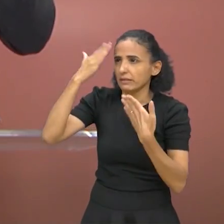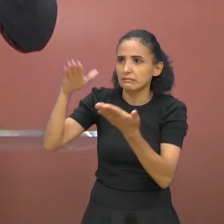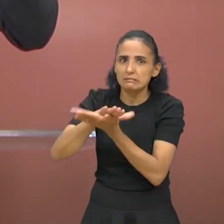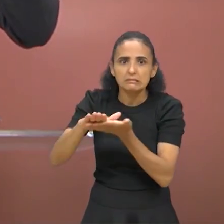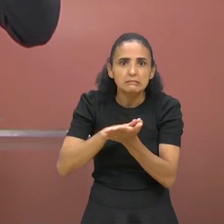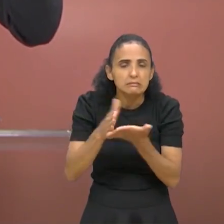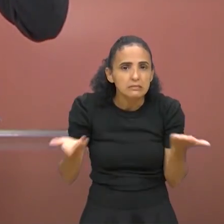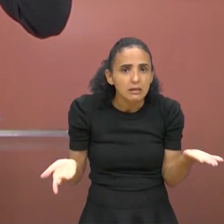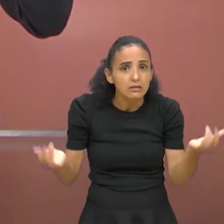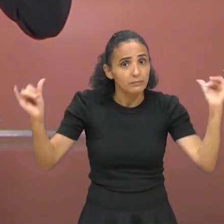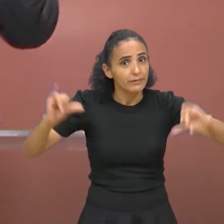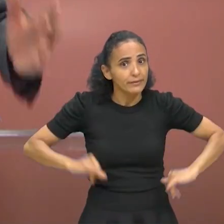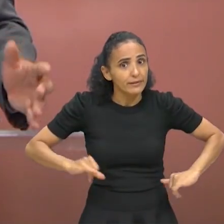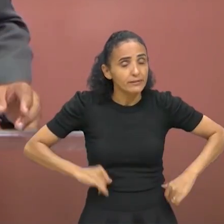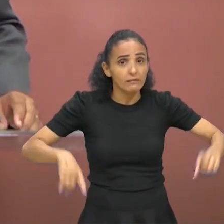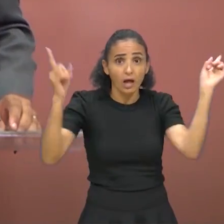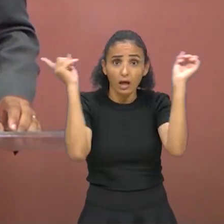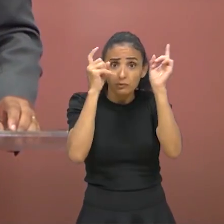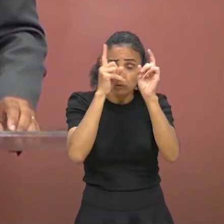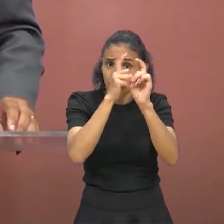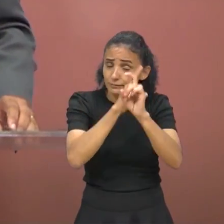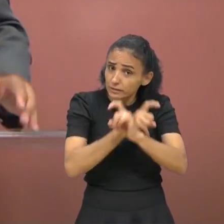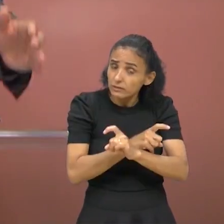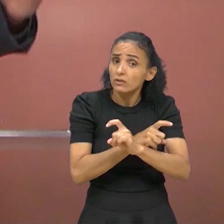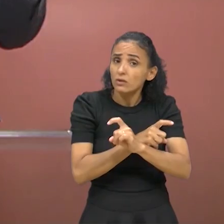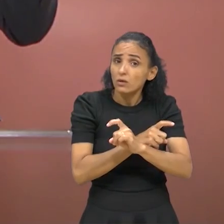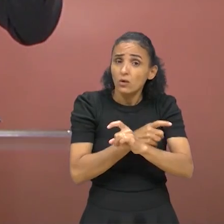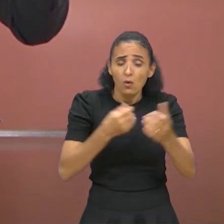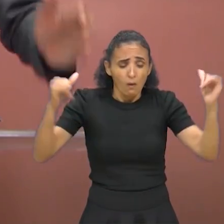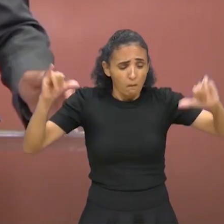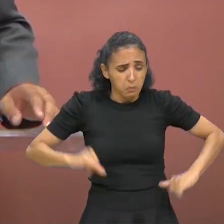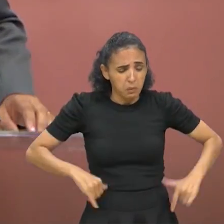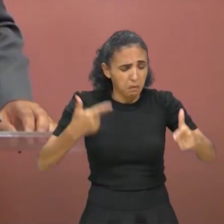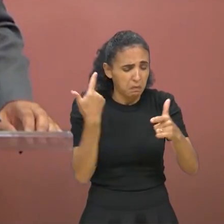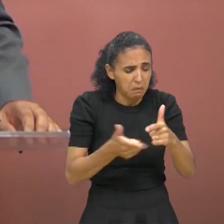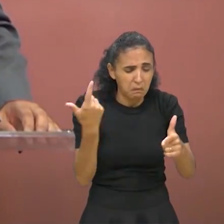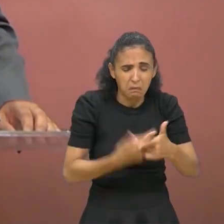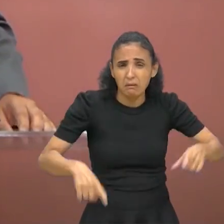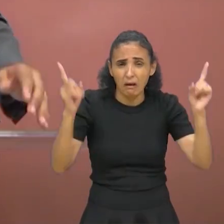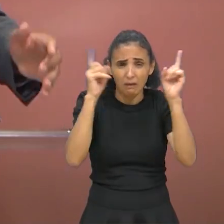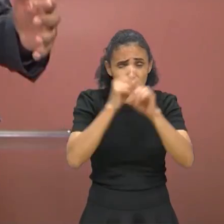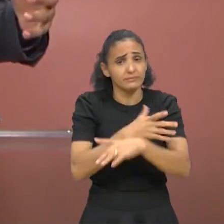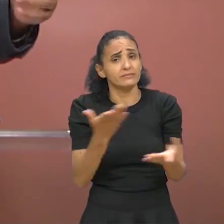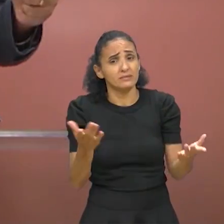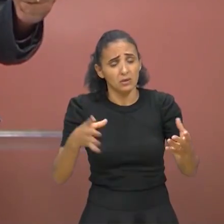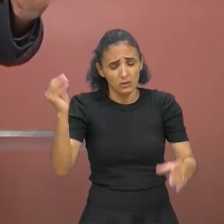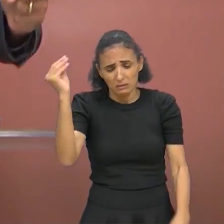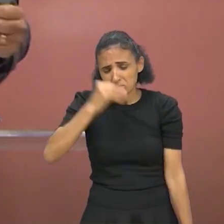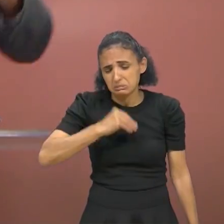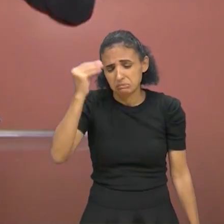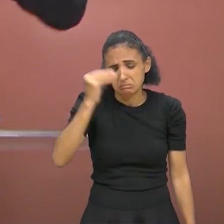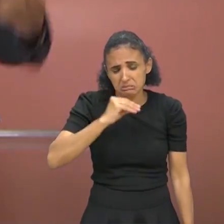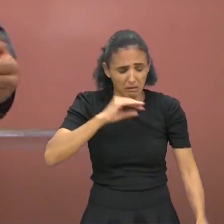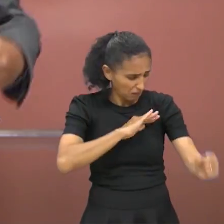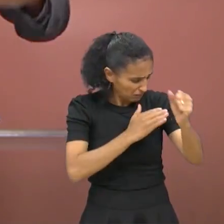porque estavam passando por dificuldades tão grandes, por apertos tamanhos. Quem sabe as forças dele começaram a ir